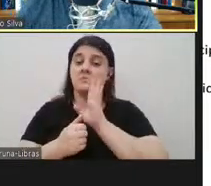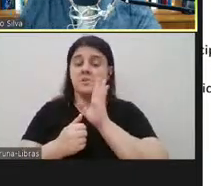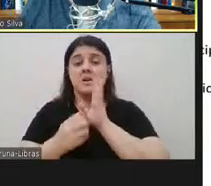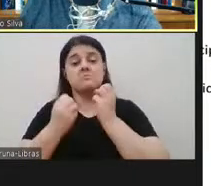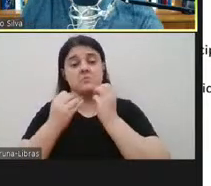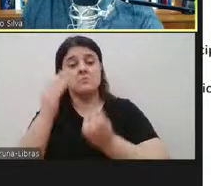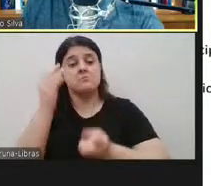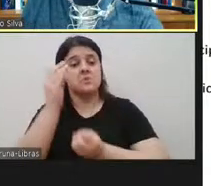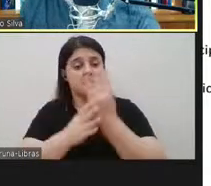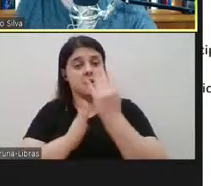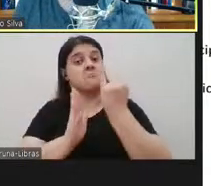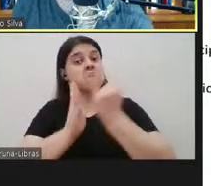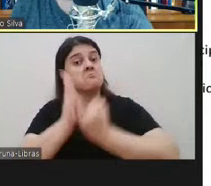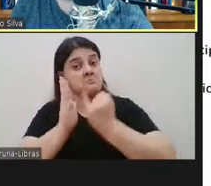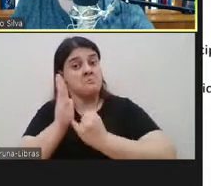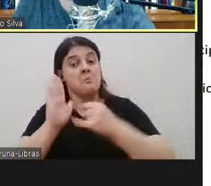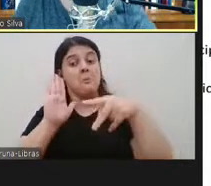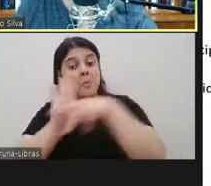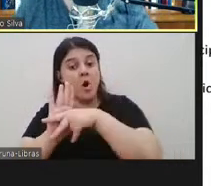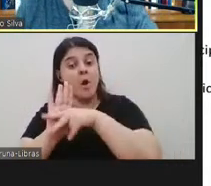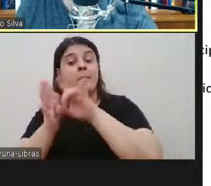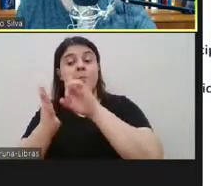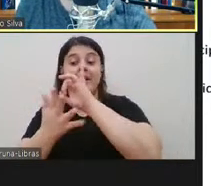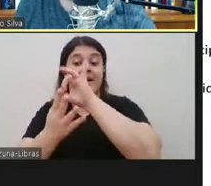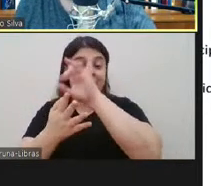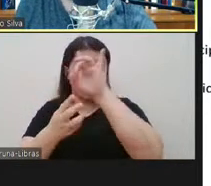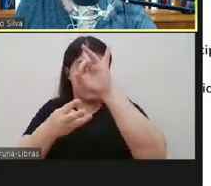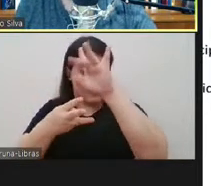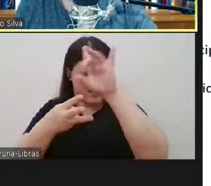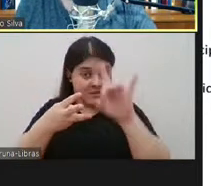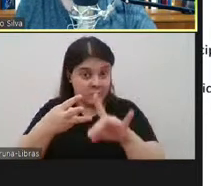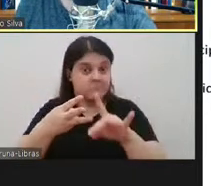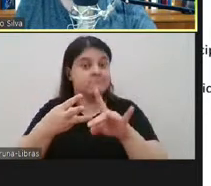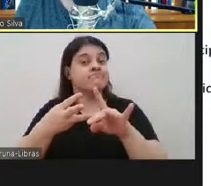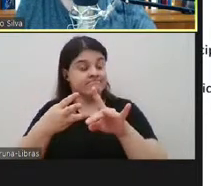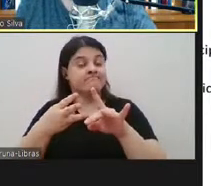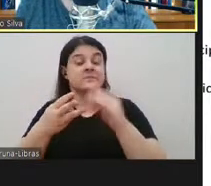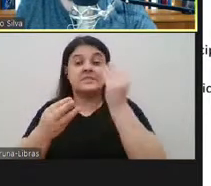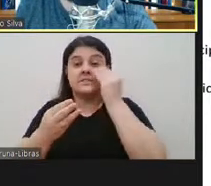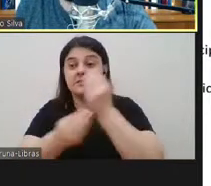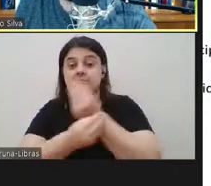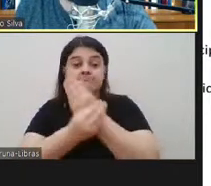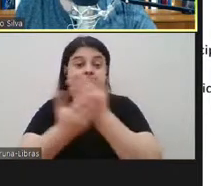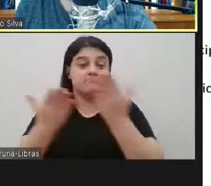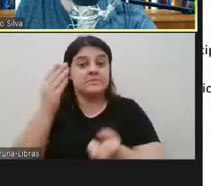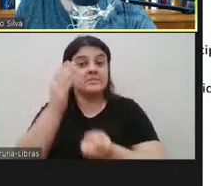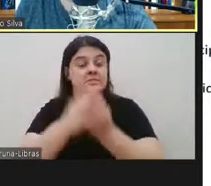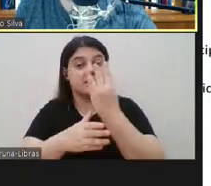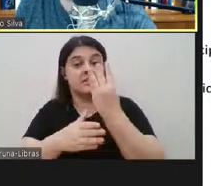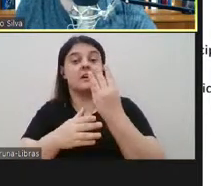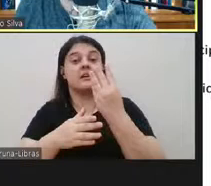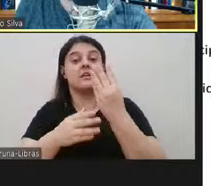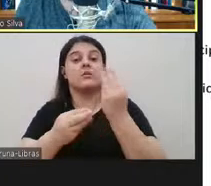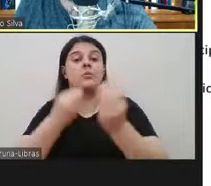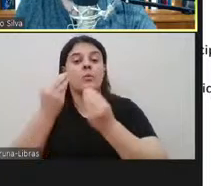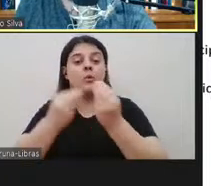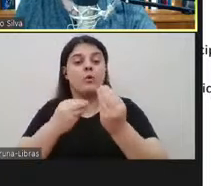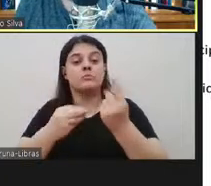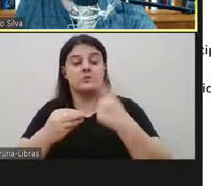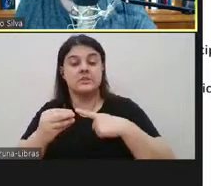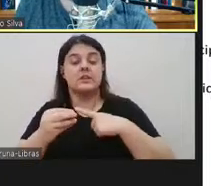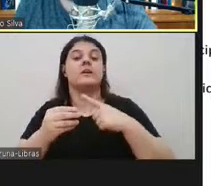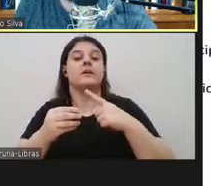legal criaram até impostos específicos para cada um desses níveis né eu tava distribuir tentaram criar uma ideia de um federalismo fiscal